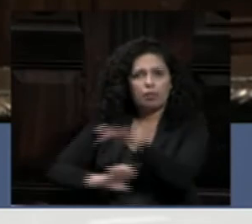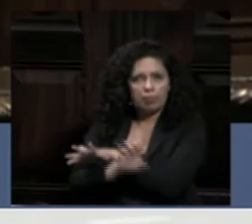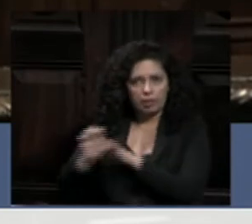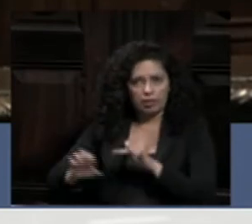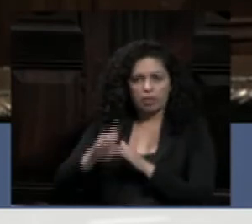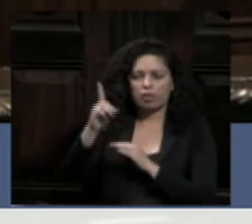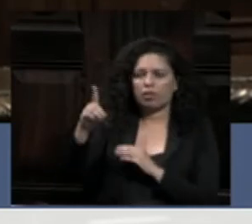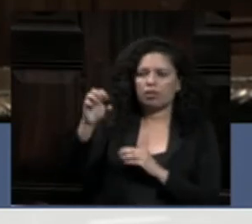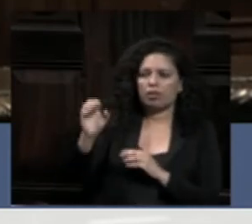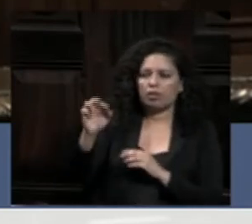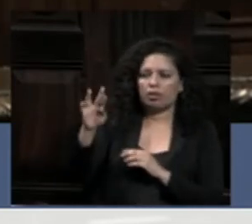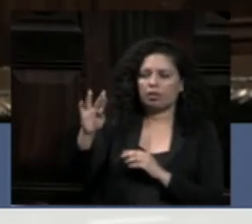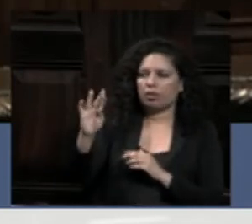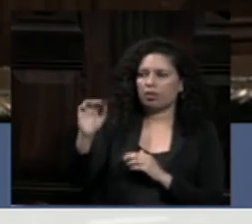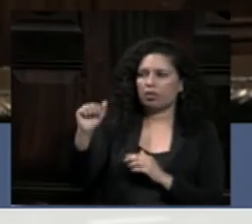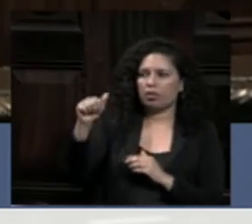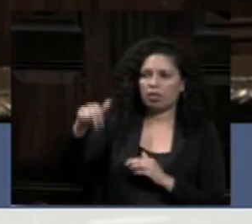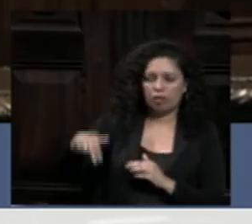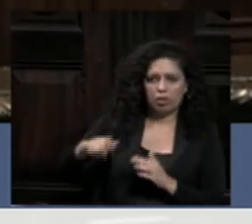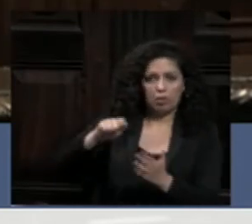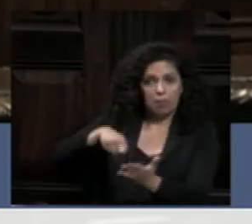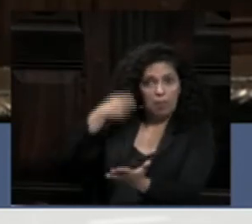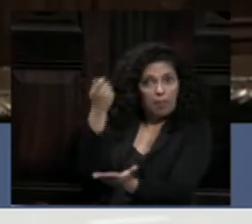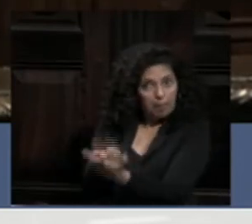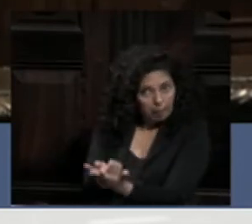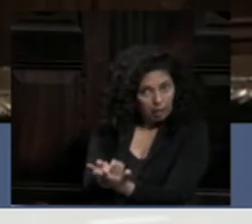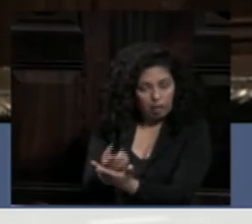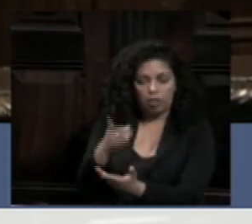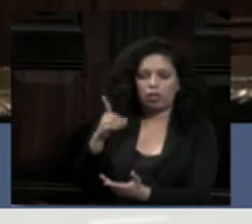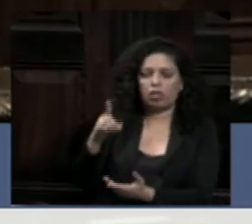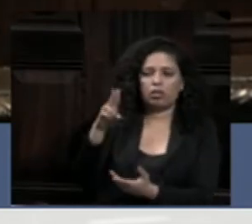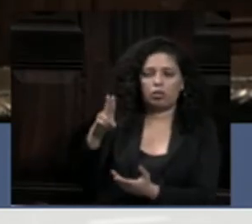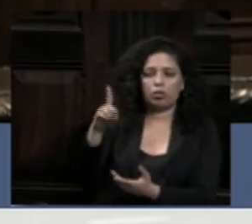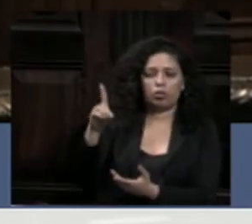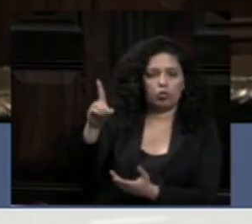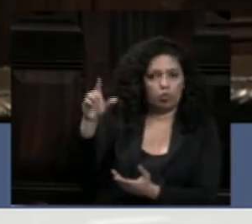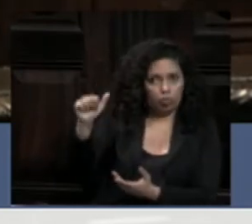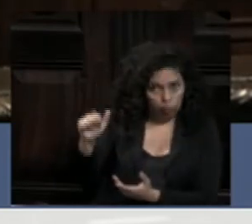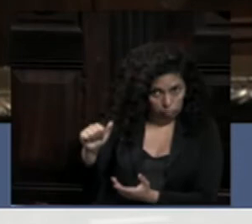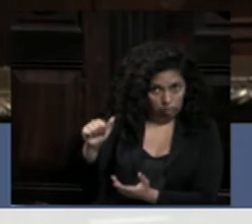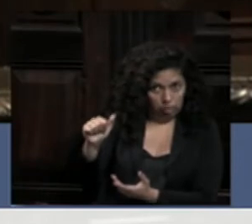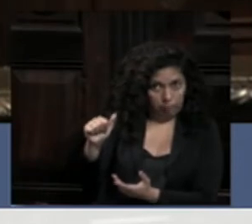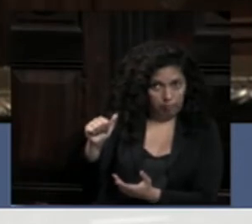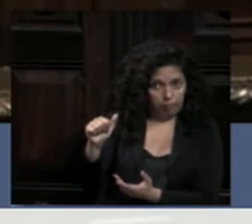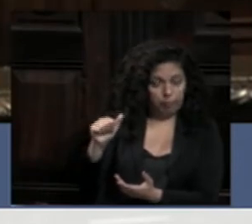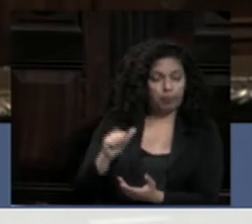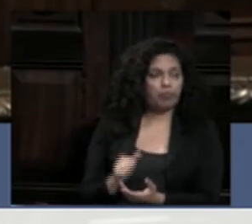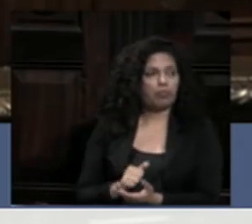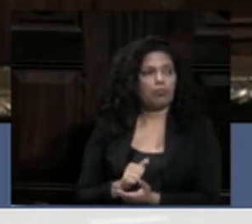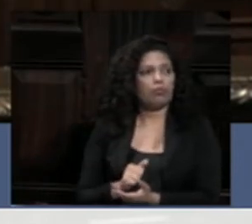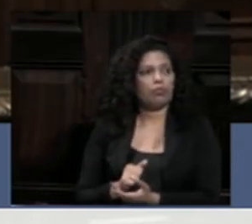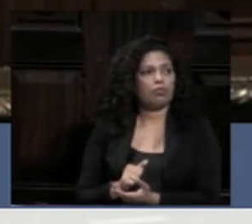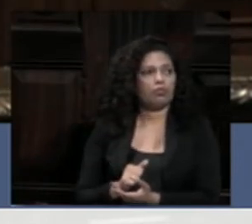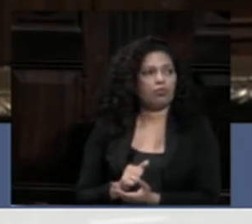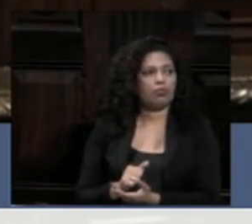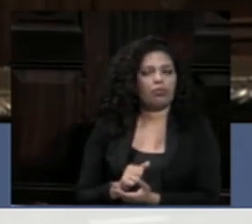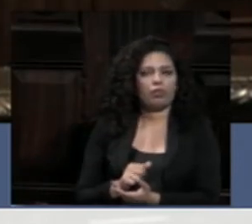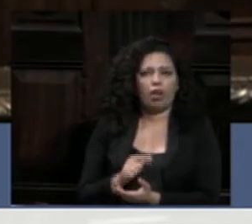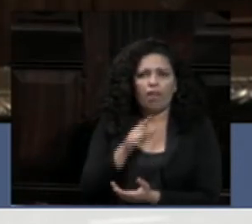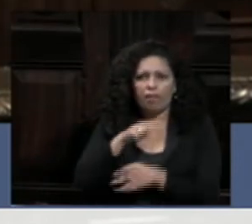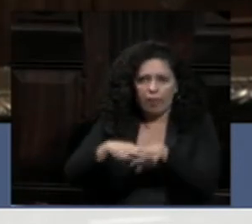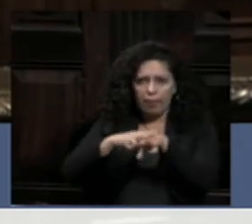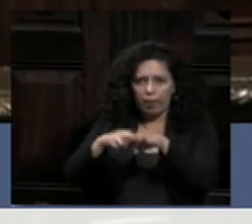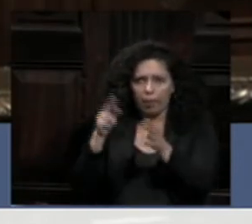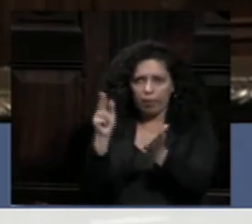veículo, paga o Duda referente ao CRLV, isto é, ao verdinho,